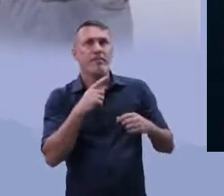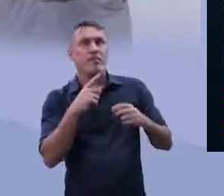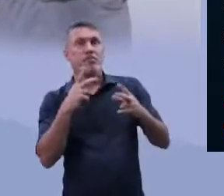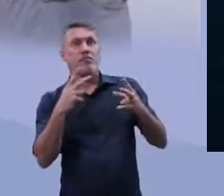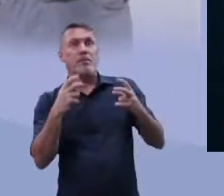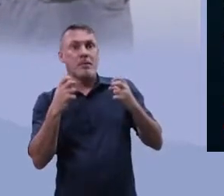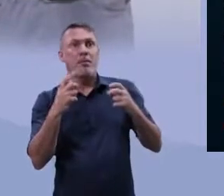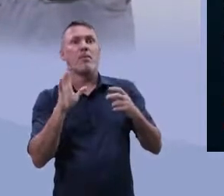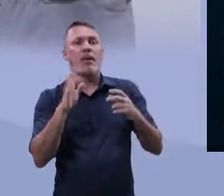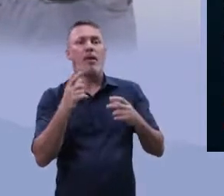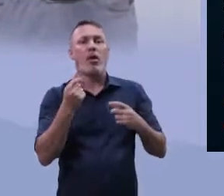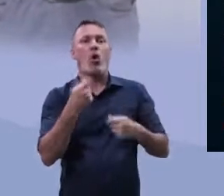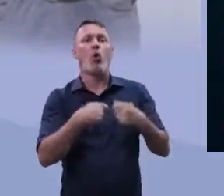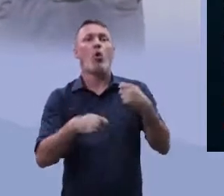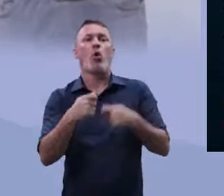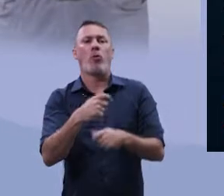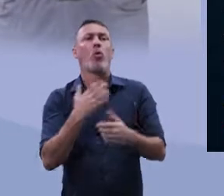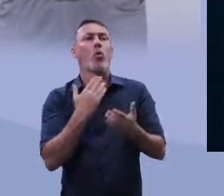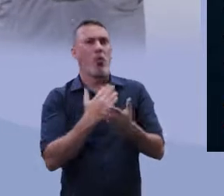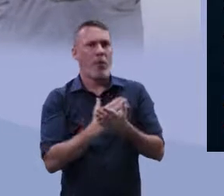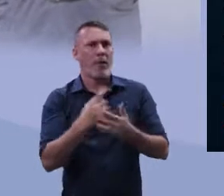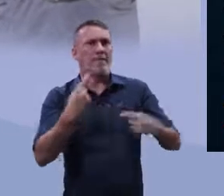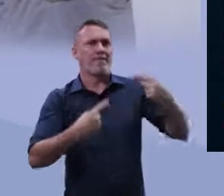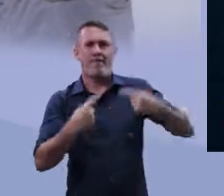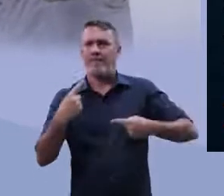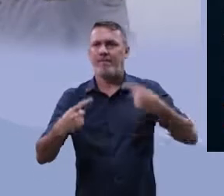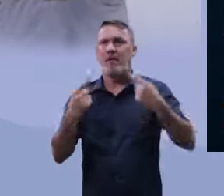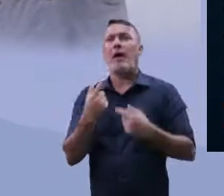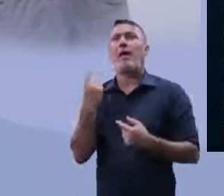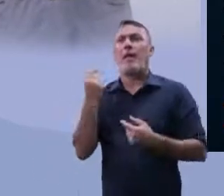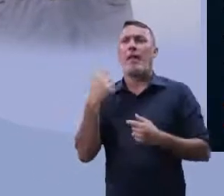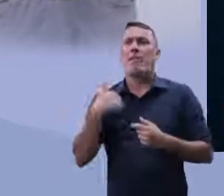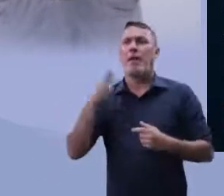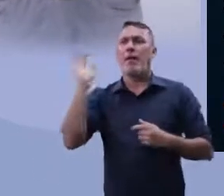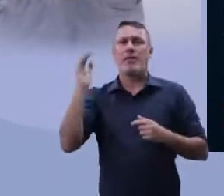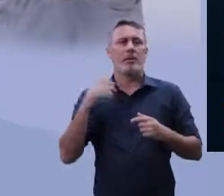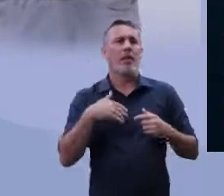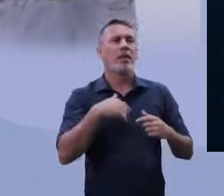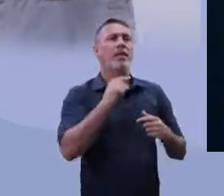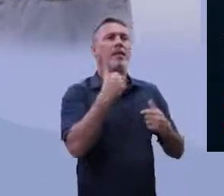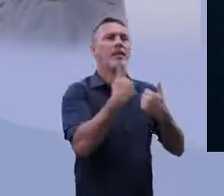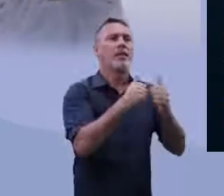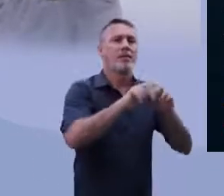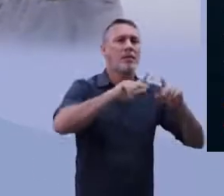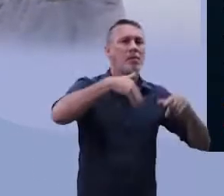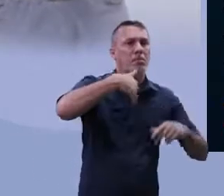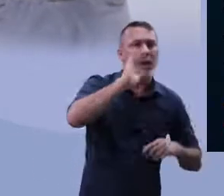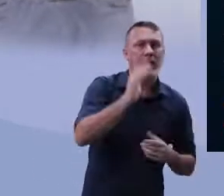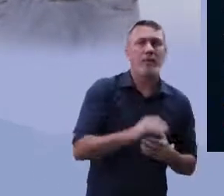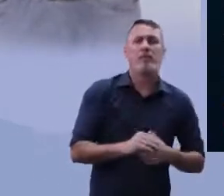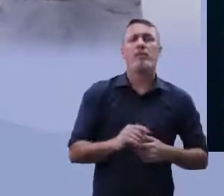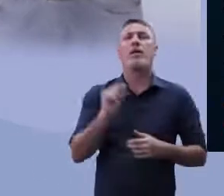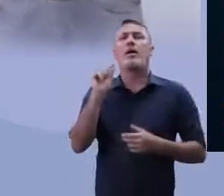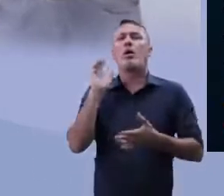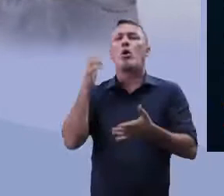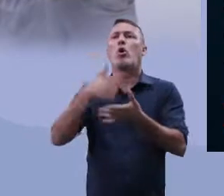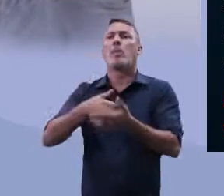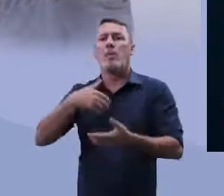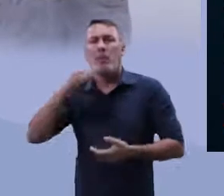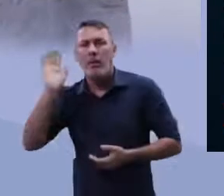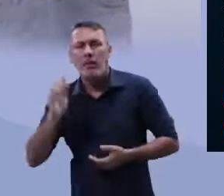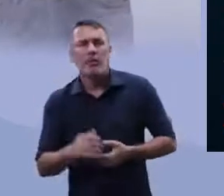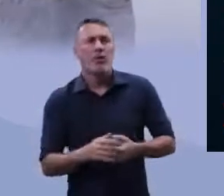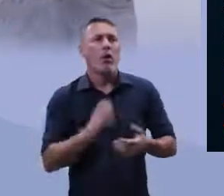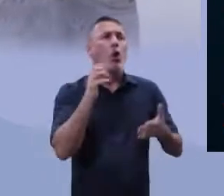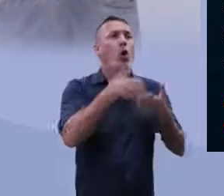entre si, mas é uma briga econômica, né, uma briga comercial, ou seja, quem produz mais, quem transporta mais, quem